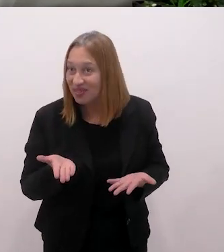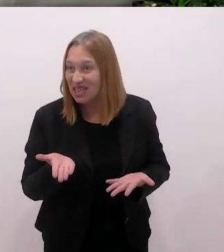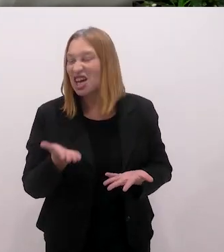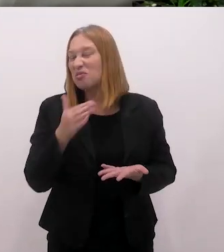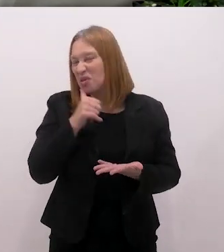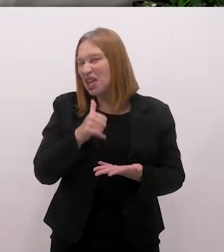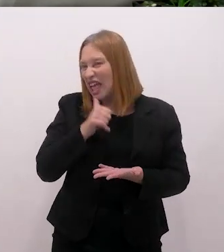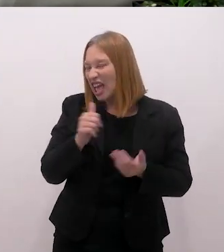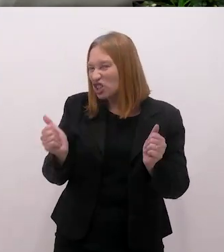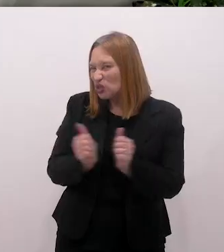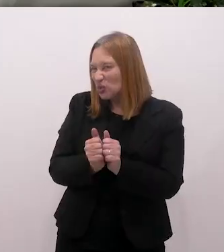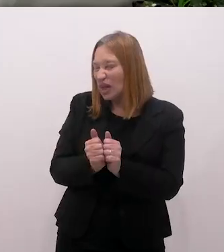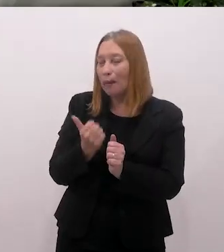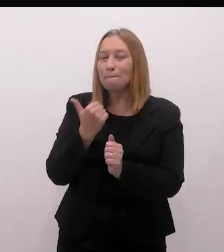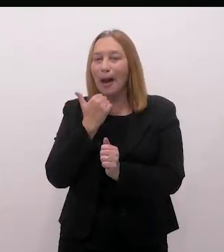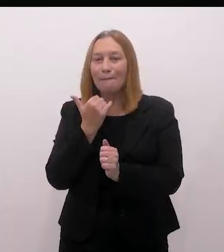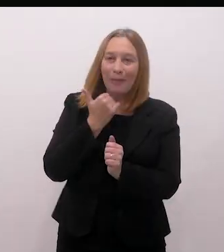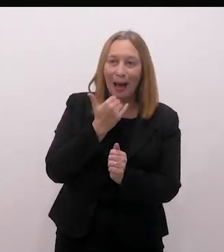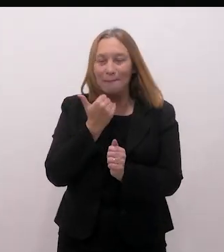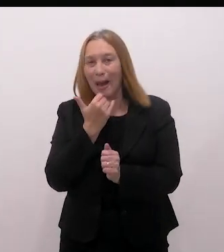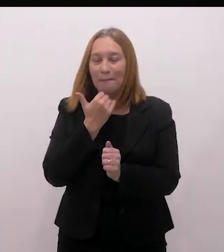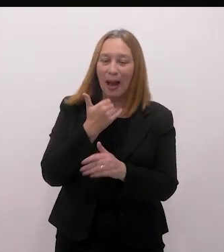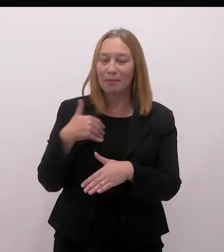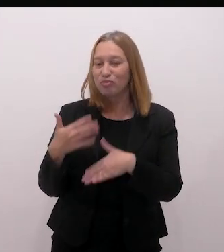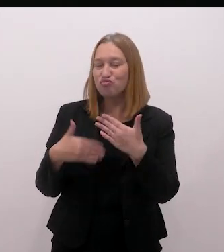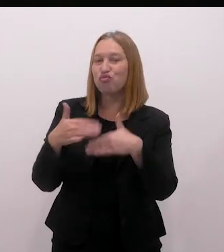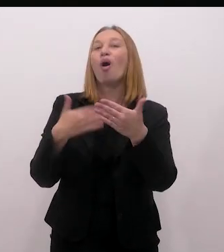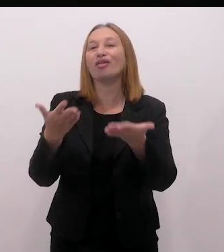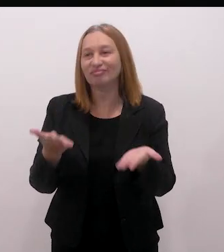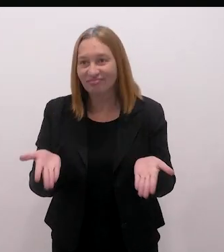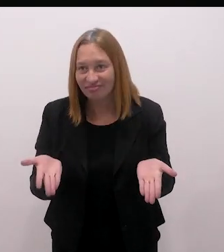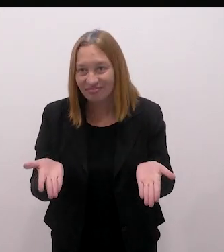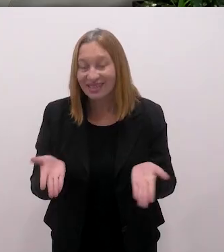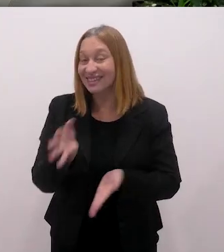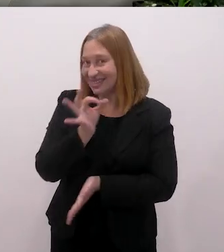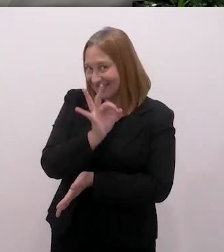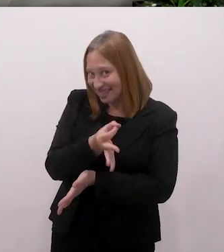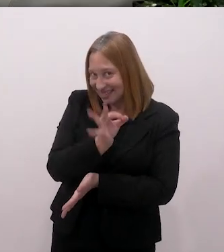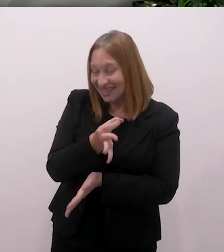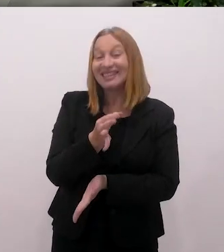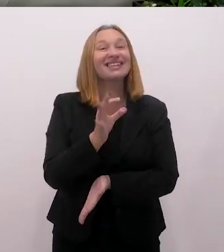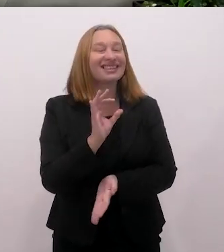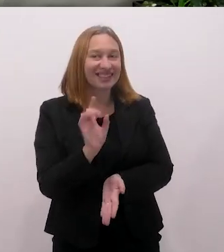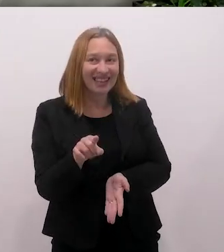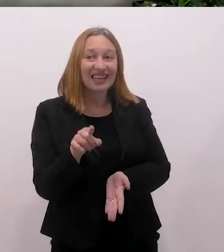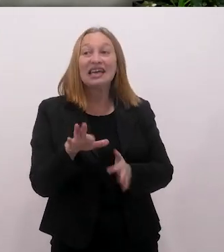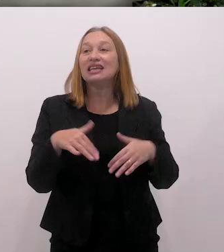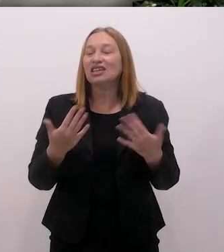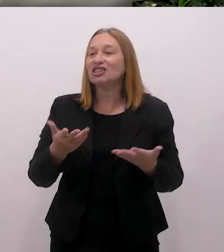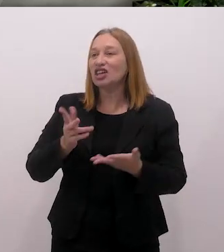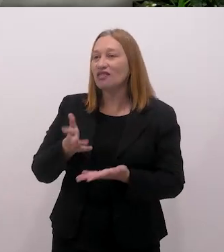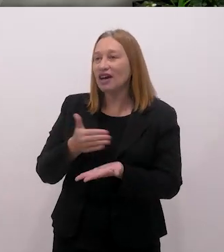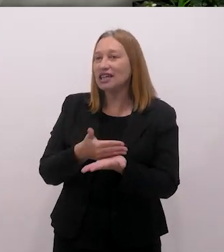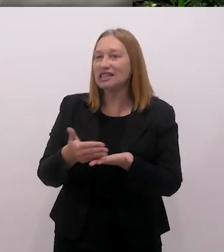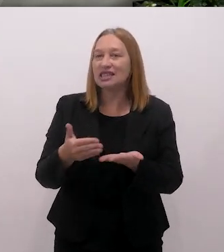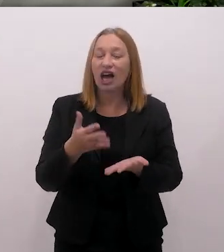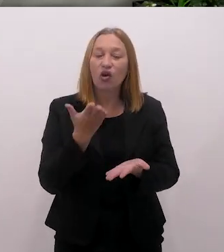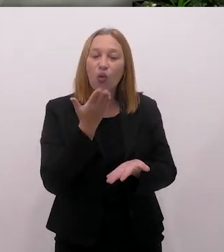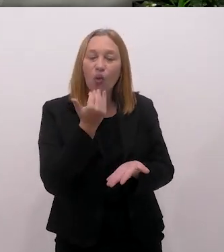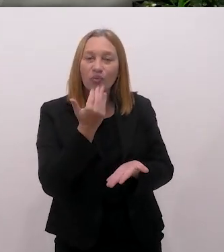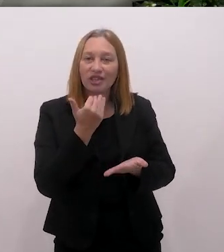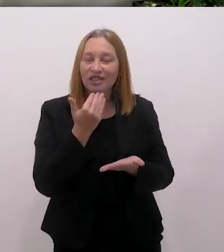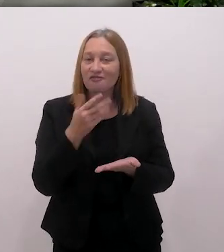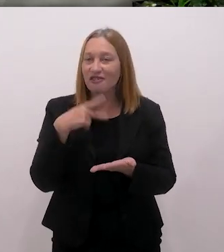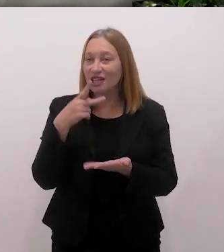Não é? Mulher junta, flui, a coisa flui. Com certeza. Não é? E a gente já vai começar falando